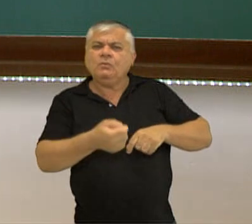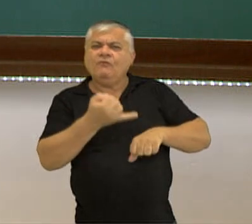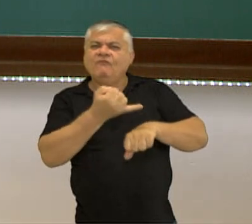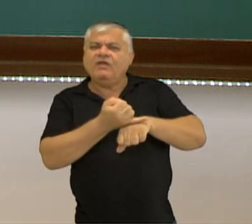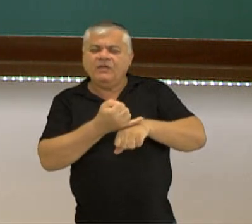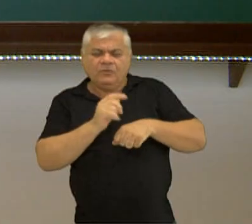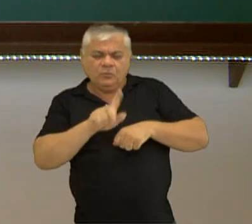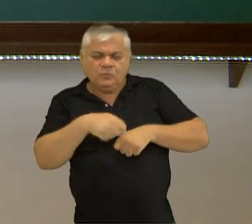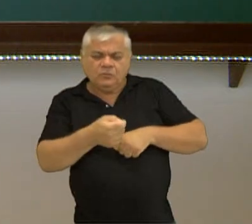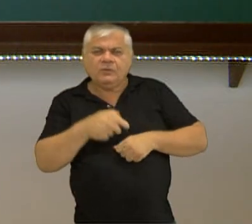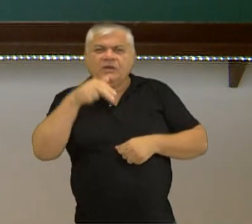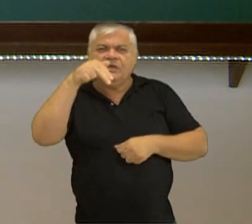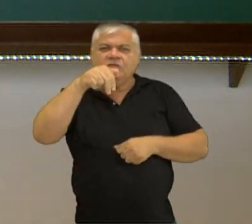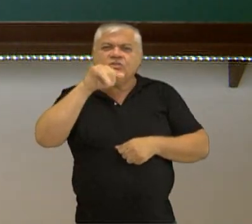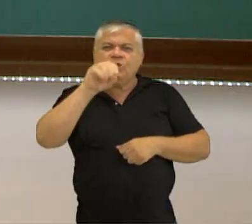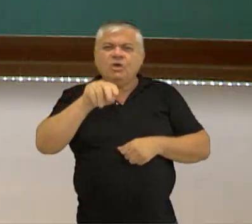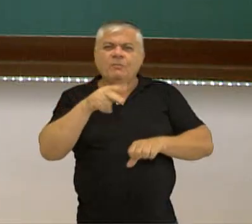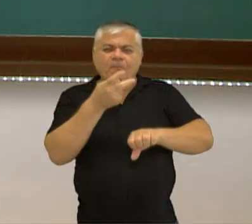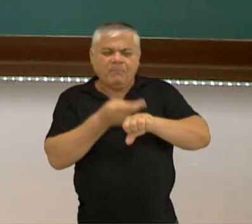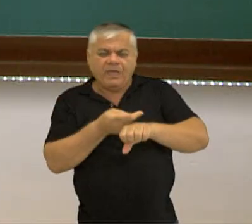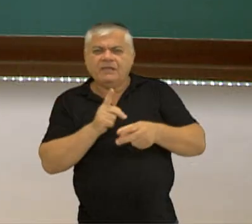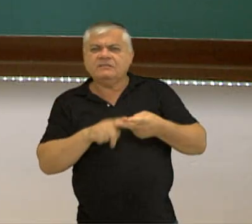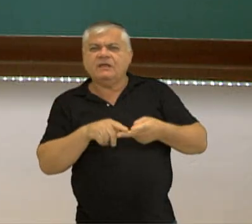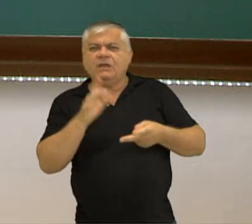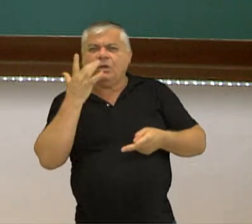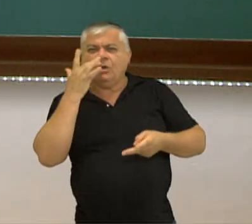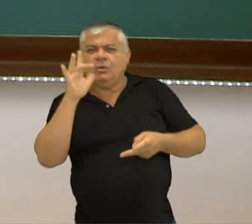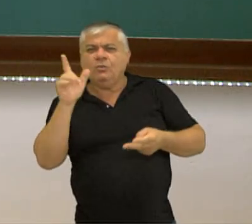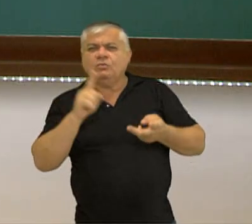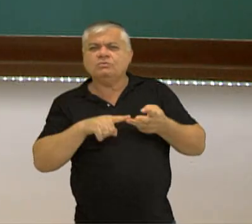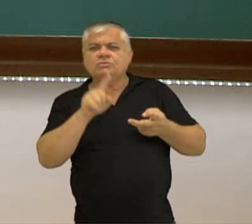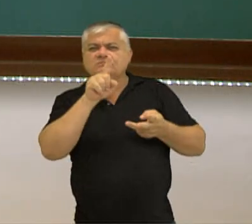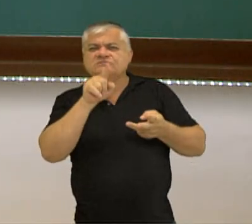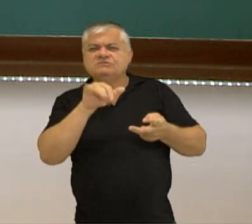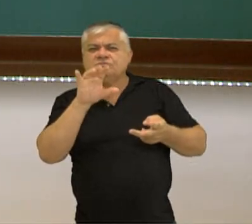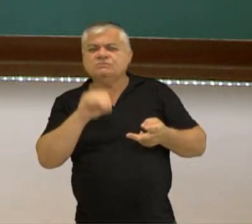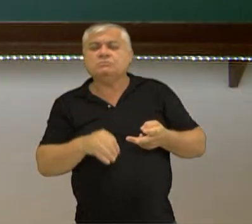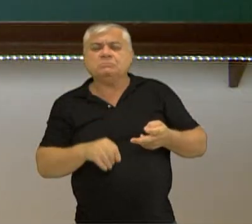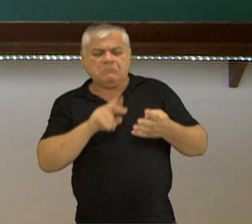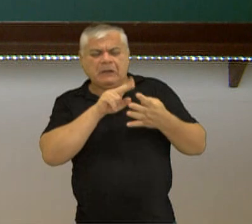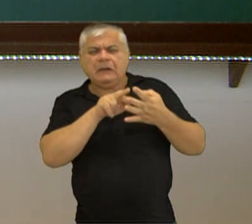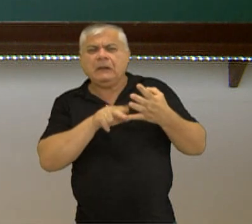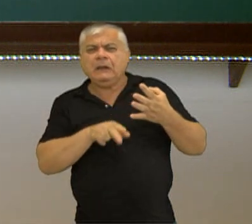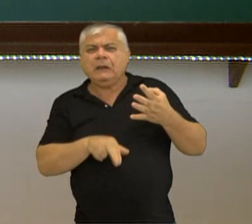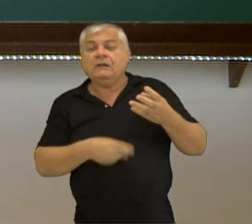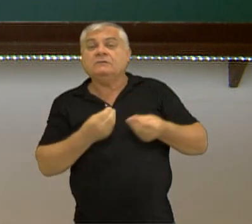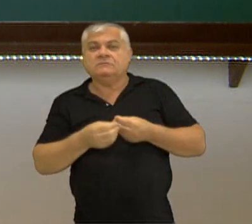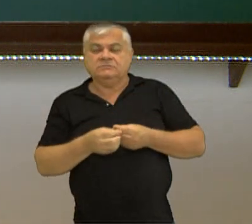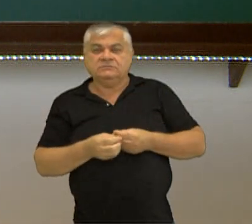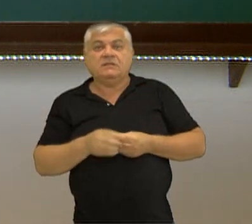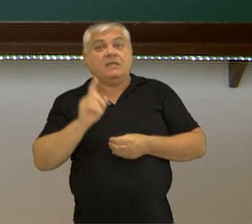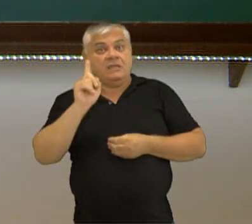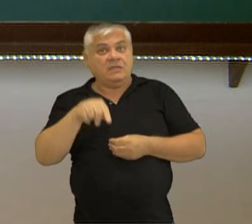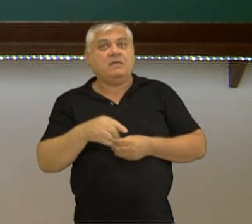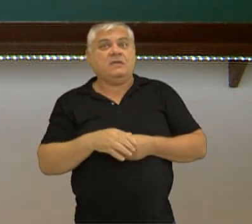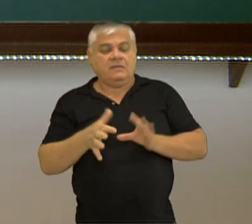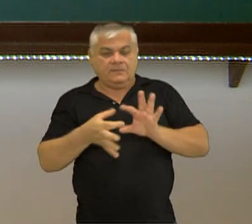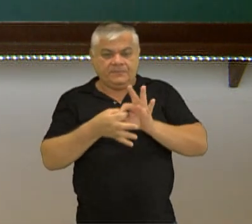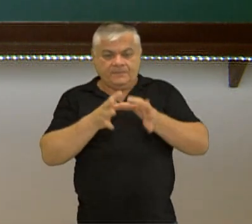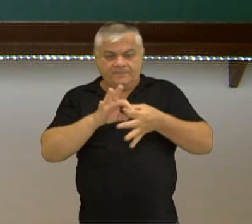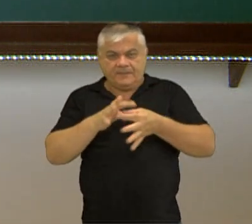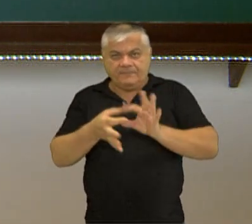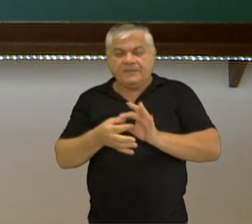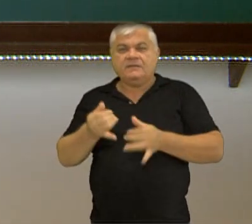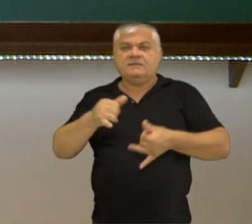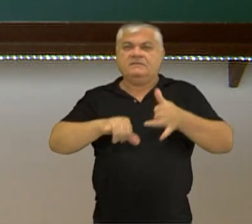chamado nióbio, chamado prata, chamado ouro, chamado zinco, esses metais que eu citei? Gente, isso acontece através de ligações